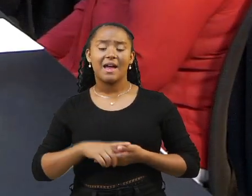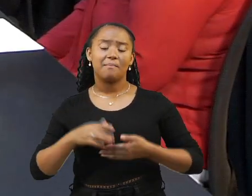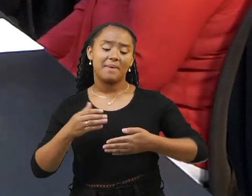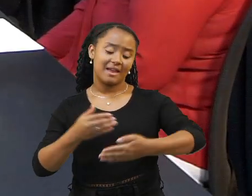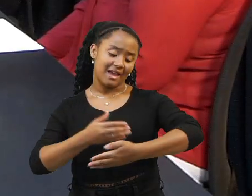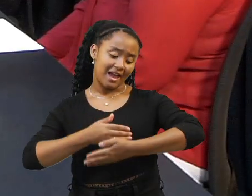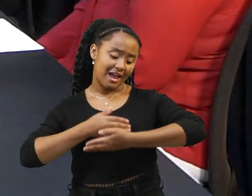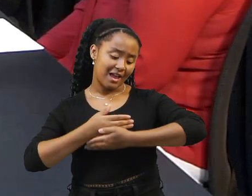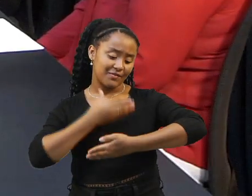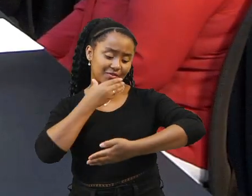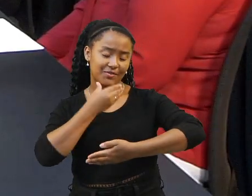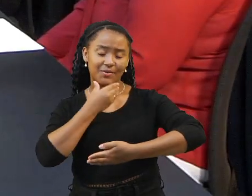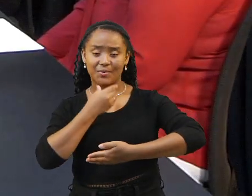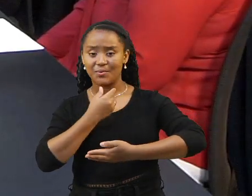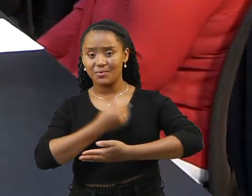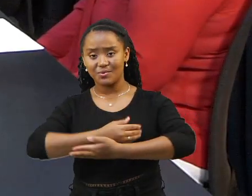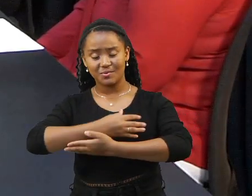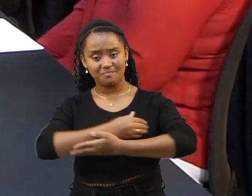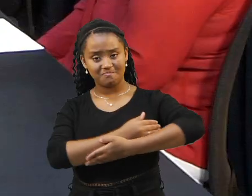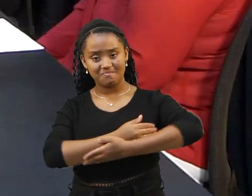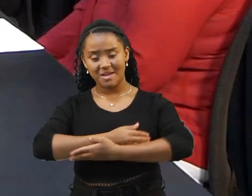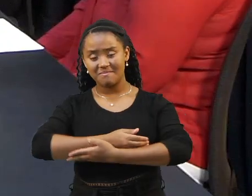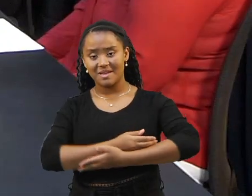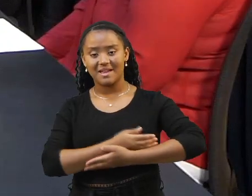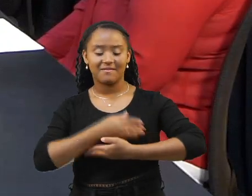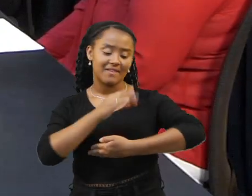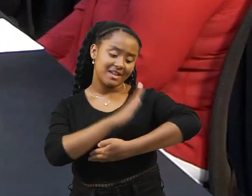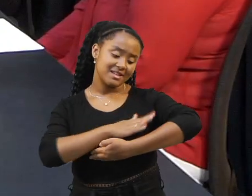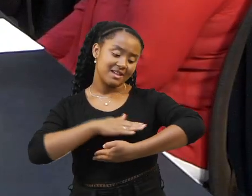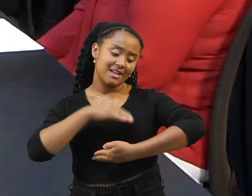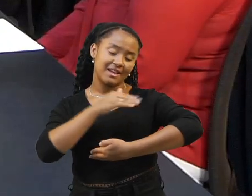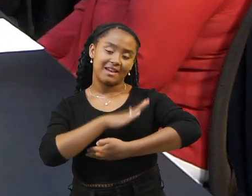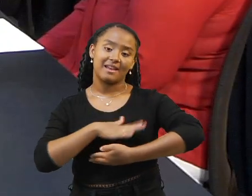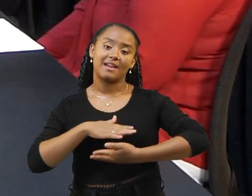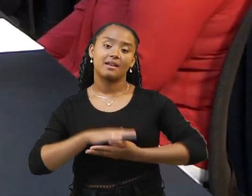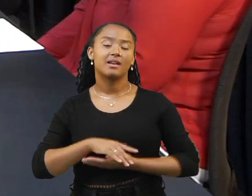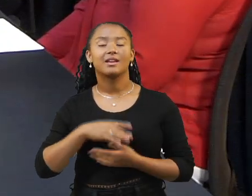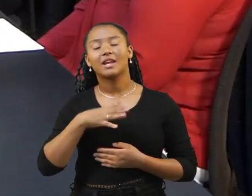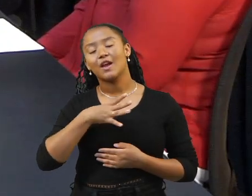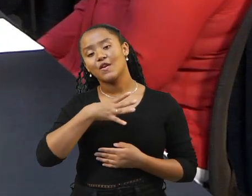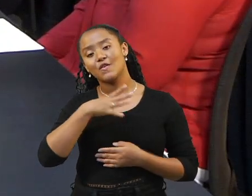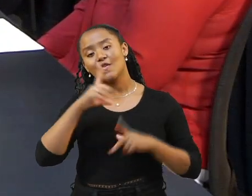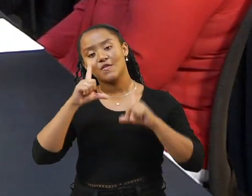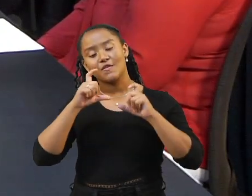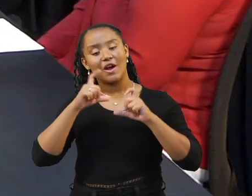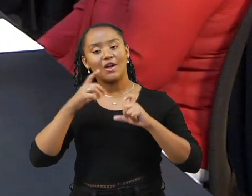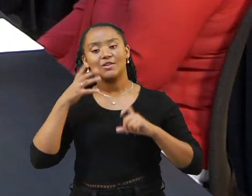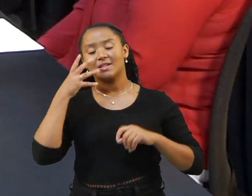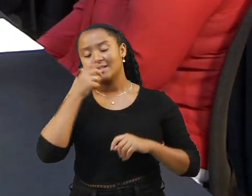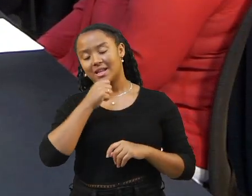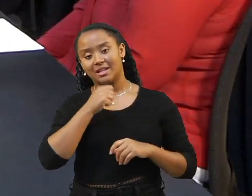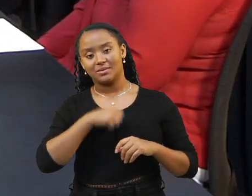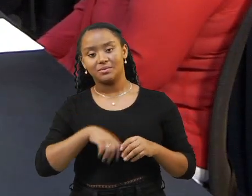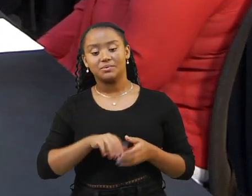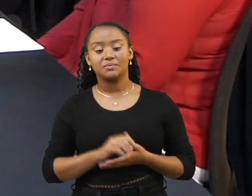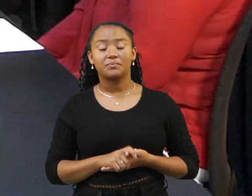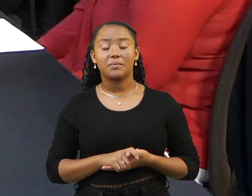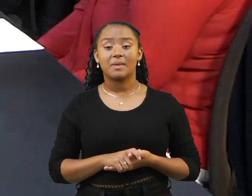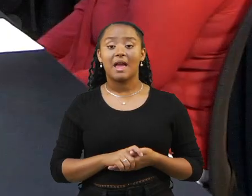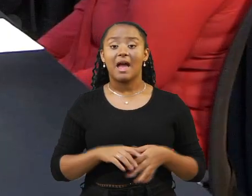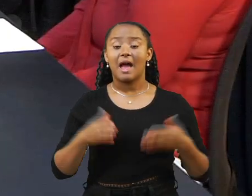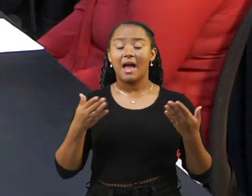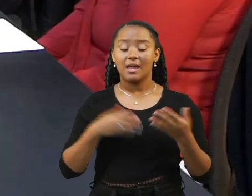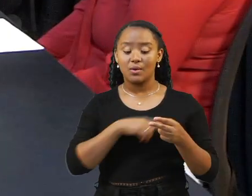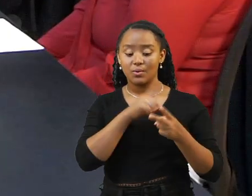cadeira, pegavam, faziam carinho. Tem fotos lindas. E esse livro, então, ele trata